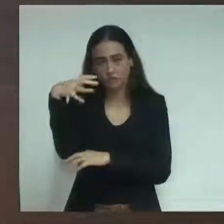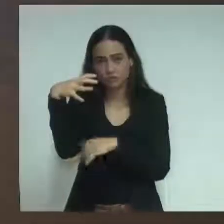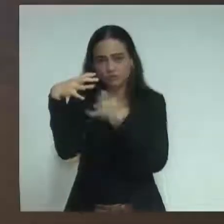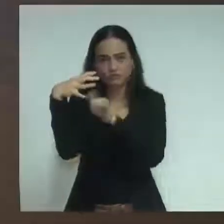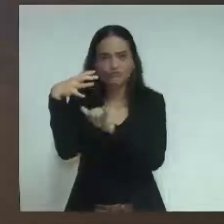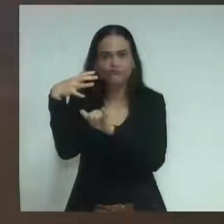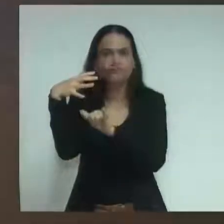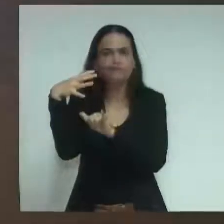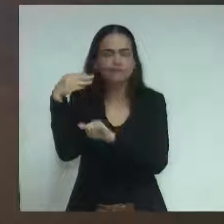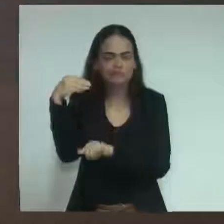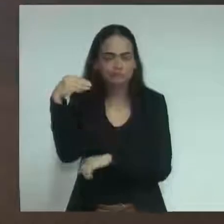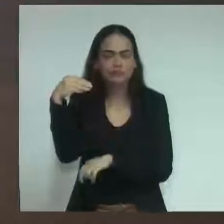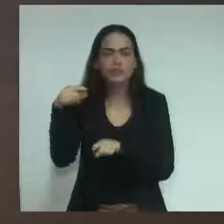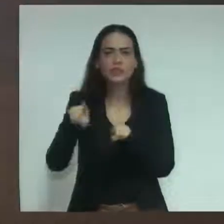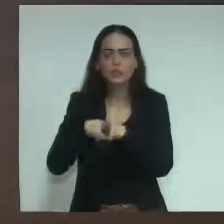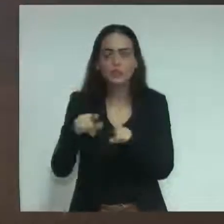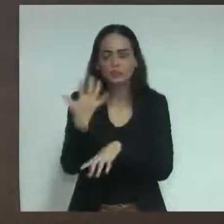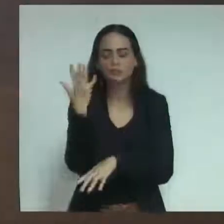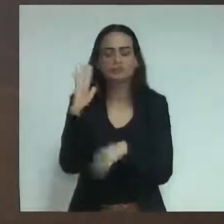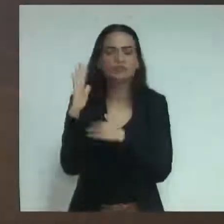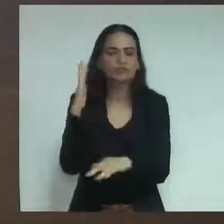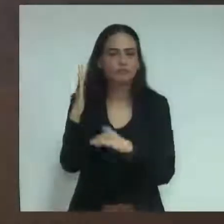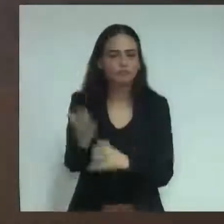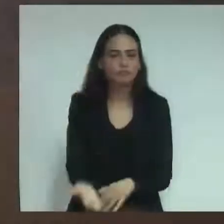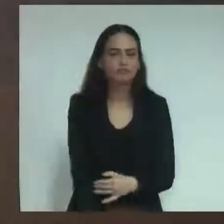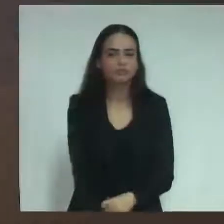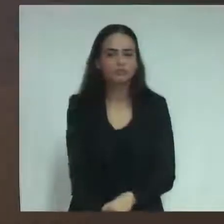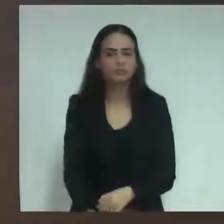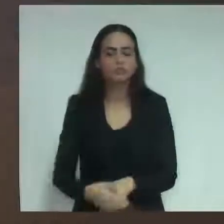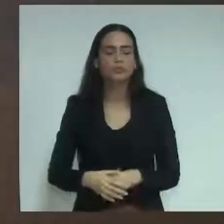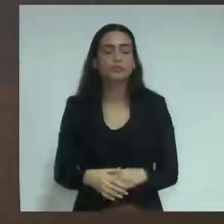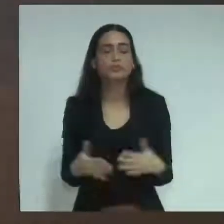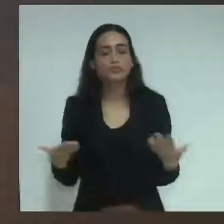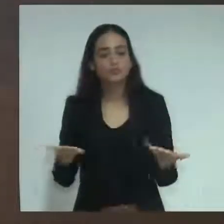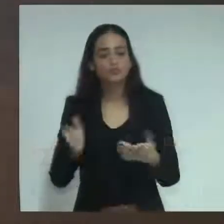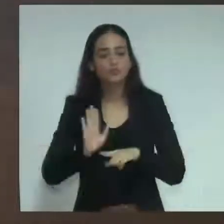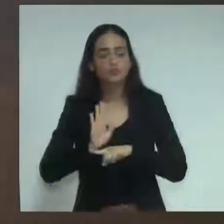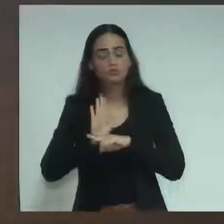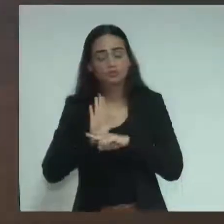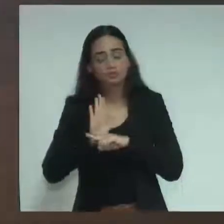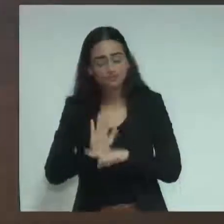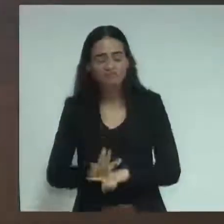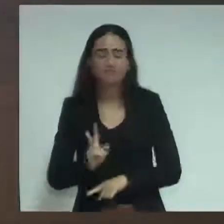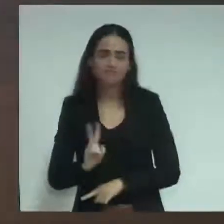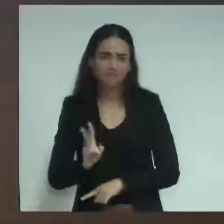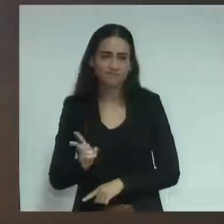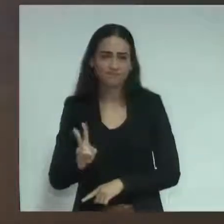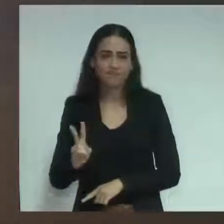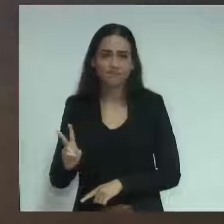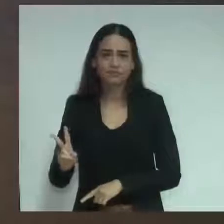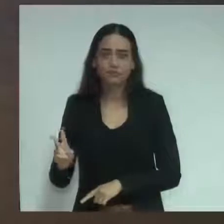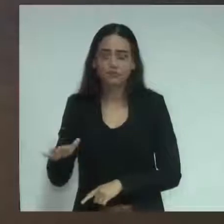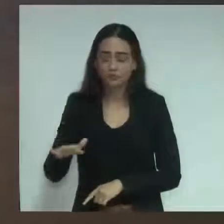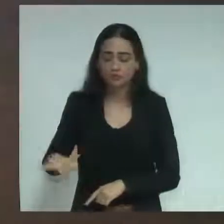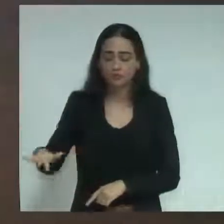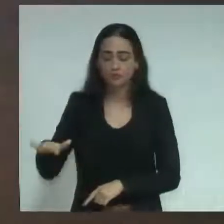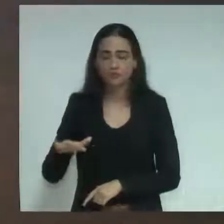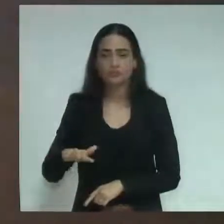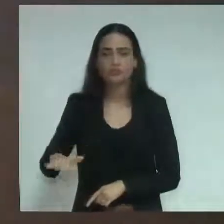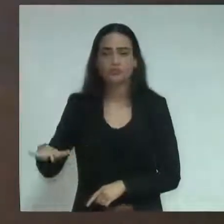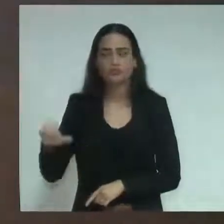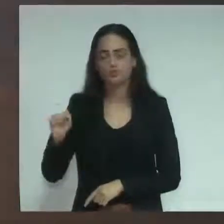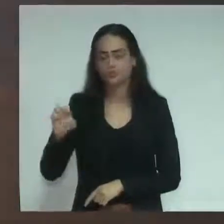Então, eu faço questão aqui de ajudar, eu fui bem esclarecido pelo pessoal do meio ambiente, junto com o pessoal do CERM, que